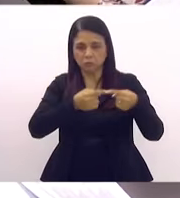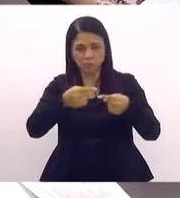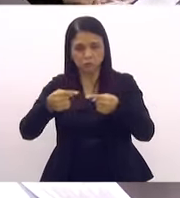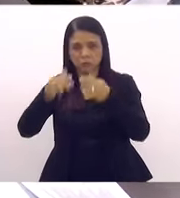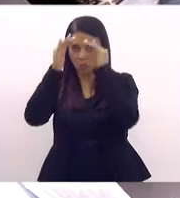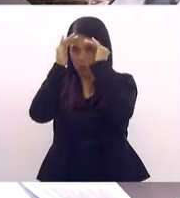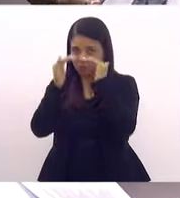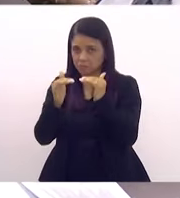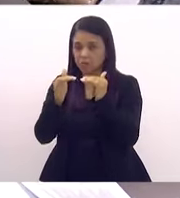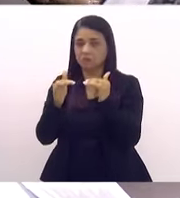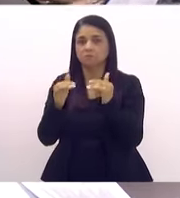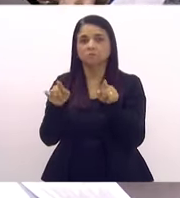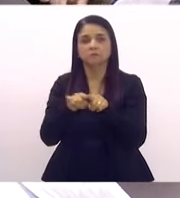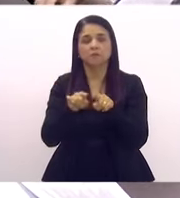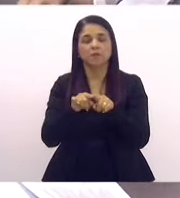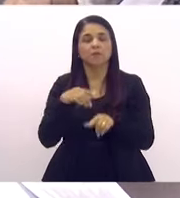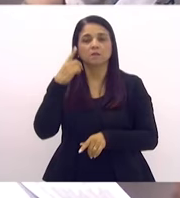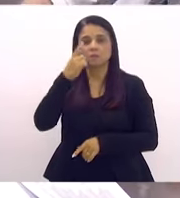deputada Célia